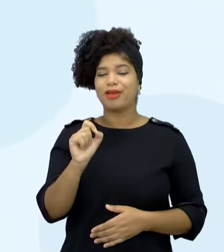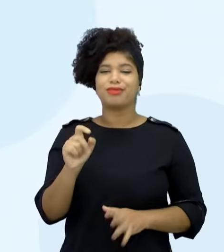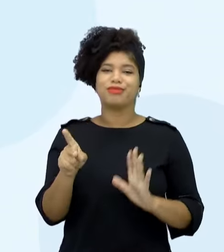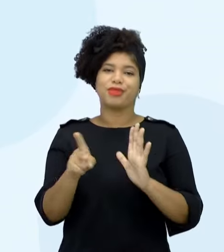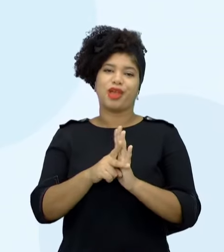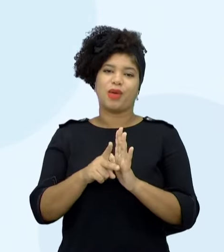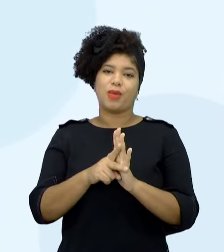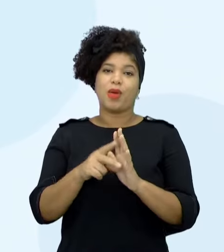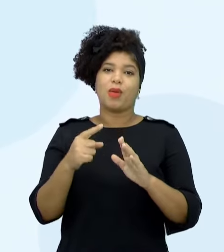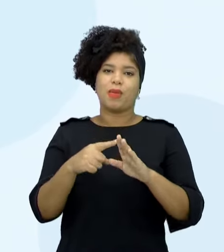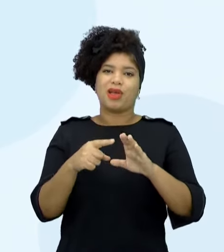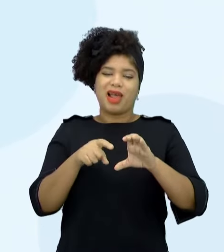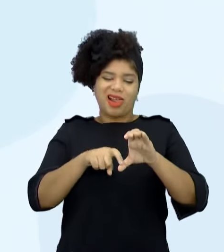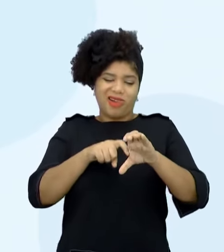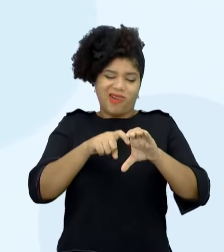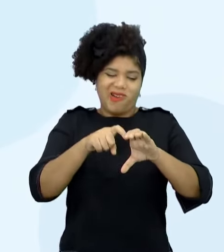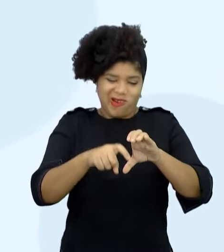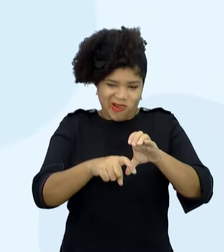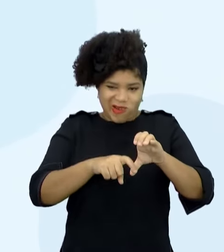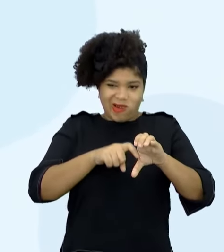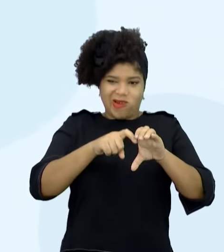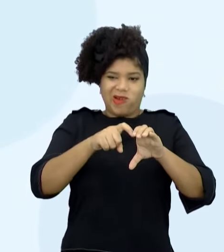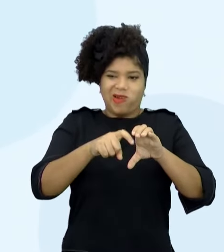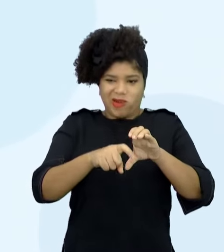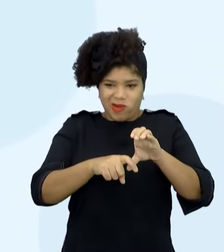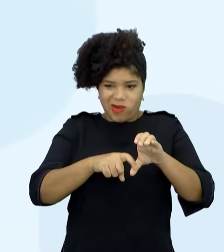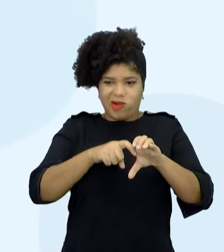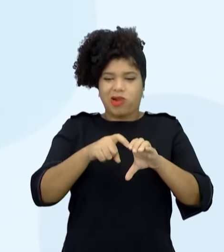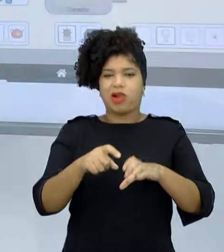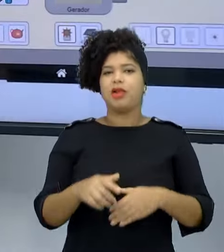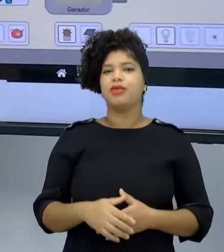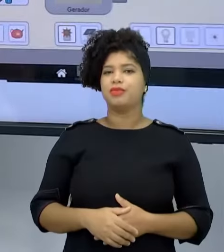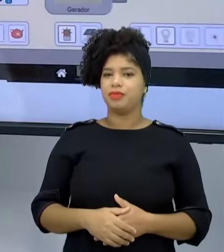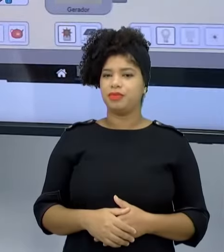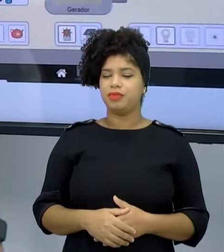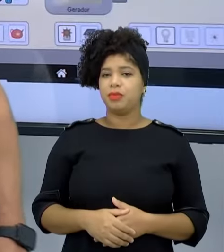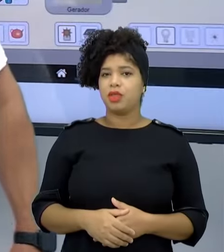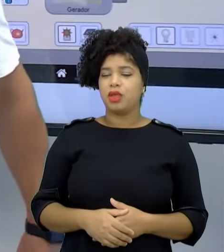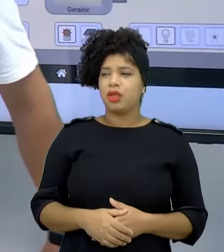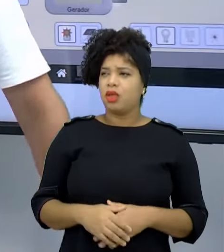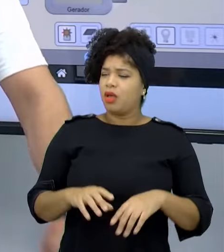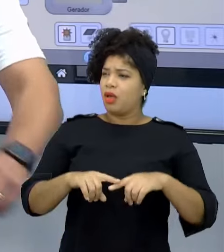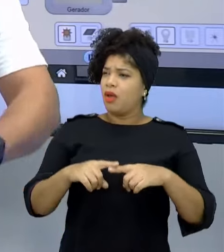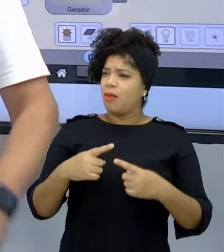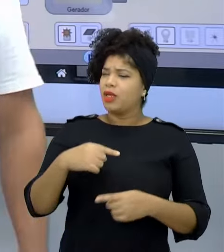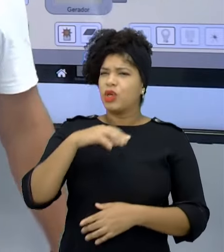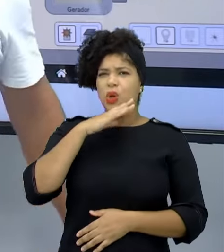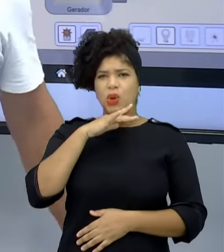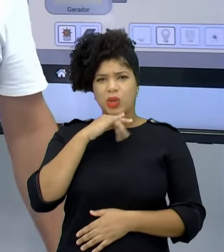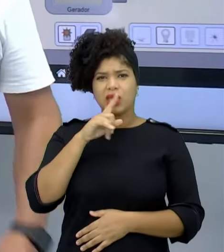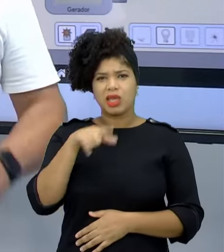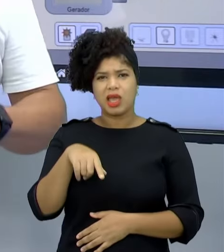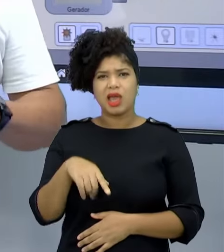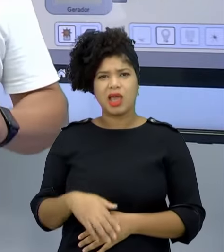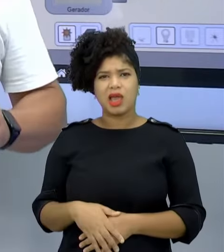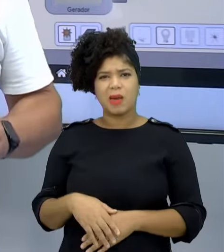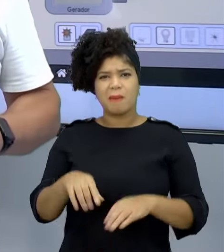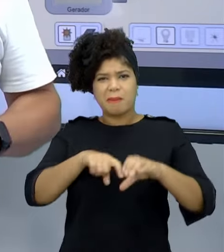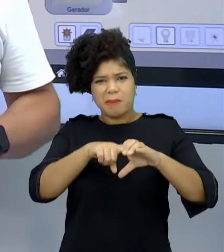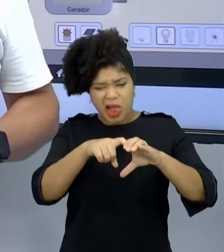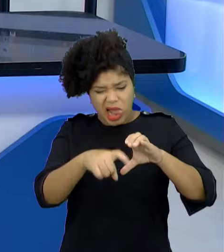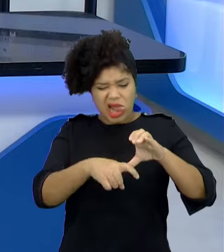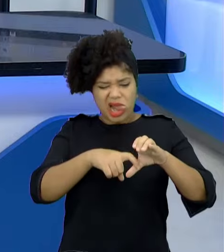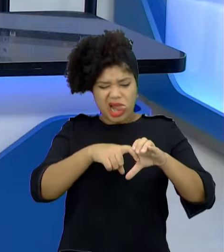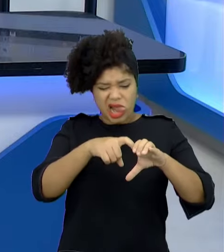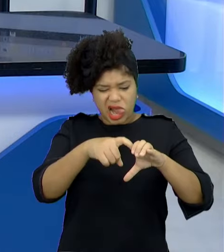do atrito. Aí volta para mim um minutinho. Ô, mas quer dizer que o atrito é ruim, né, cara? Olha, o